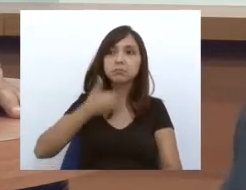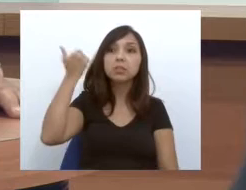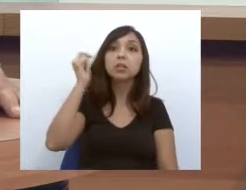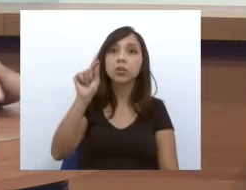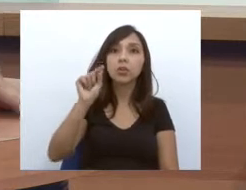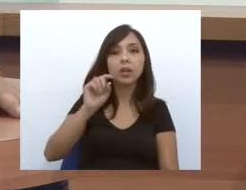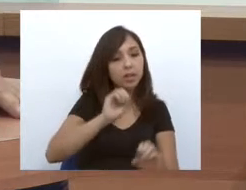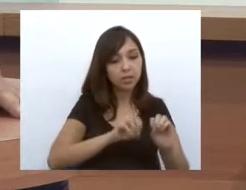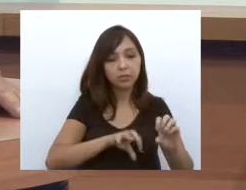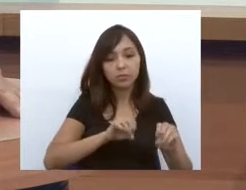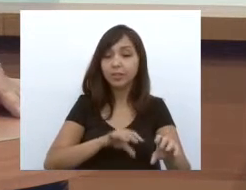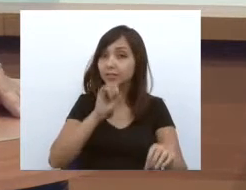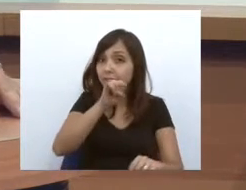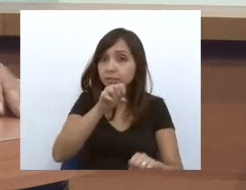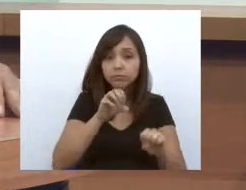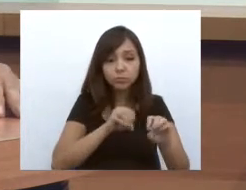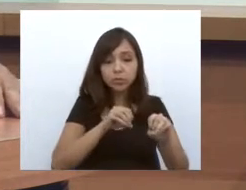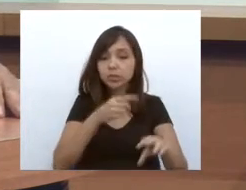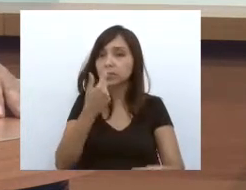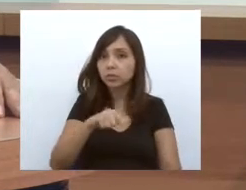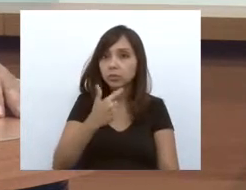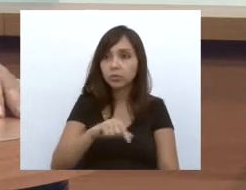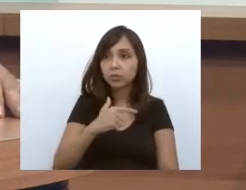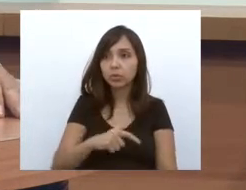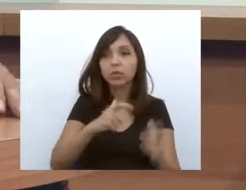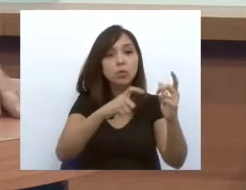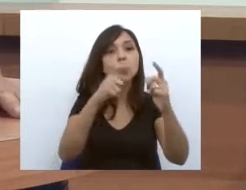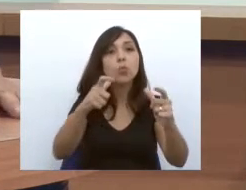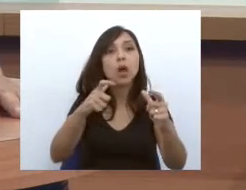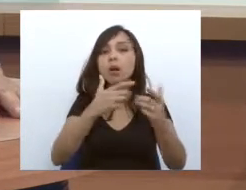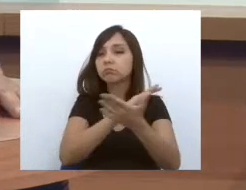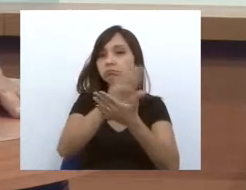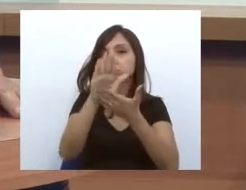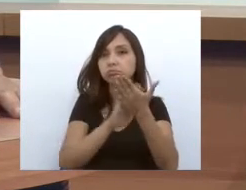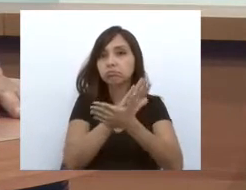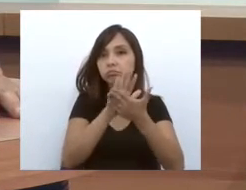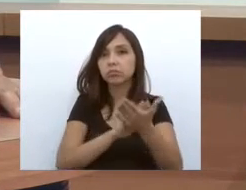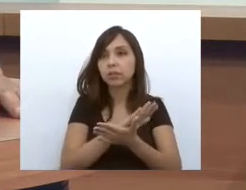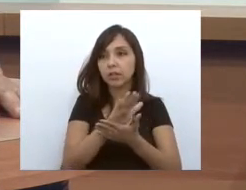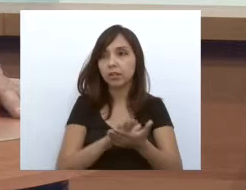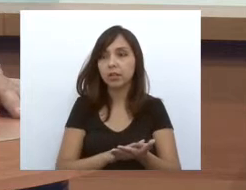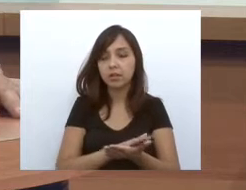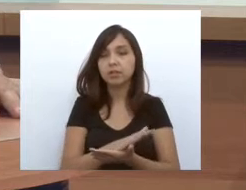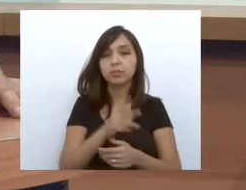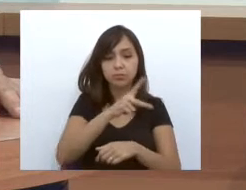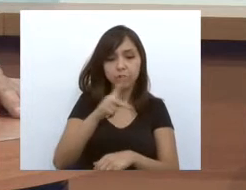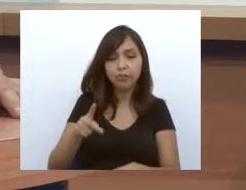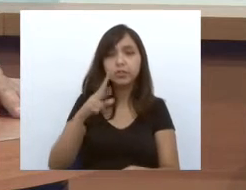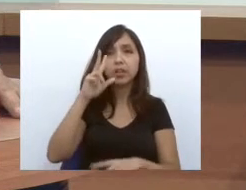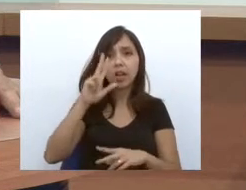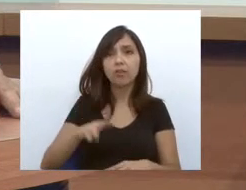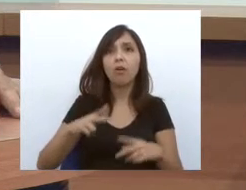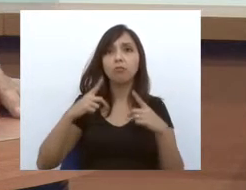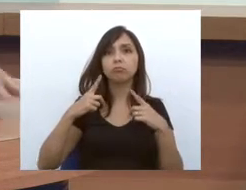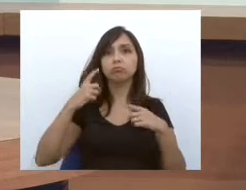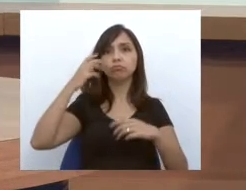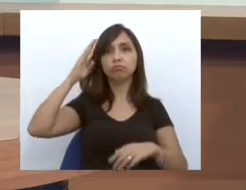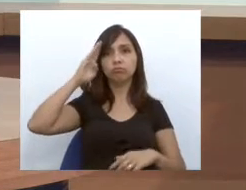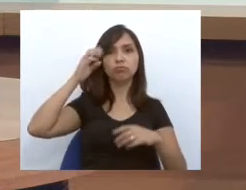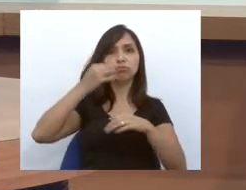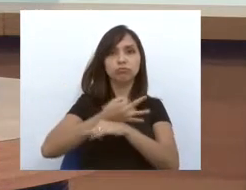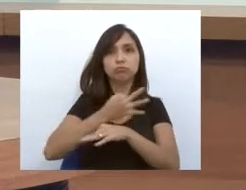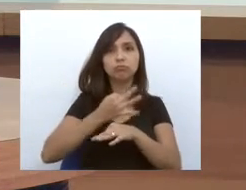educação. Sem educação não se vai a lugar nenhum. E o professor nesse país é um verdadeiro guerreiro. O